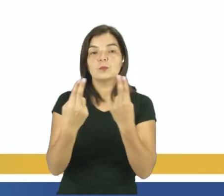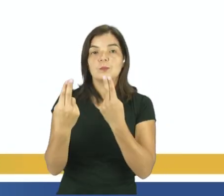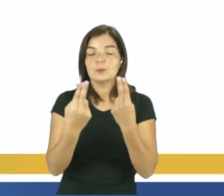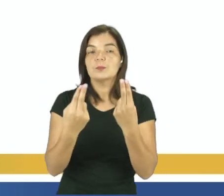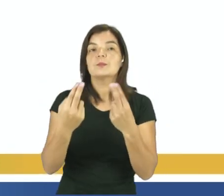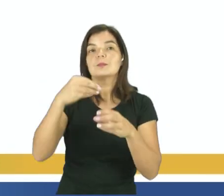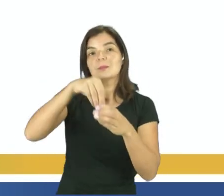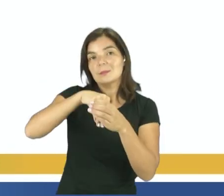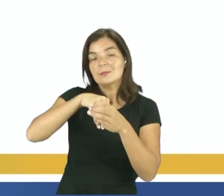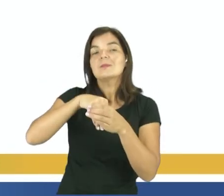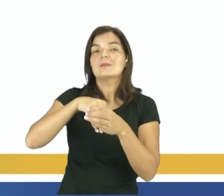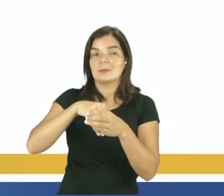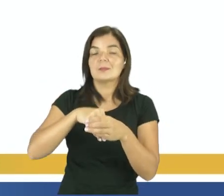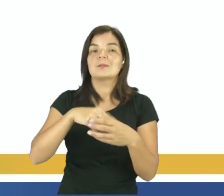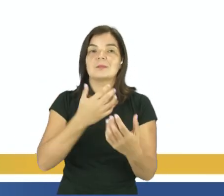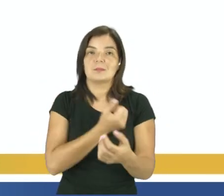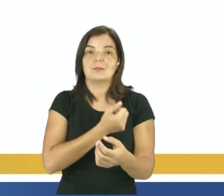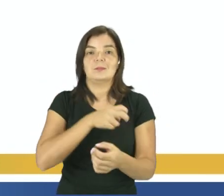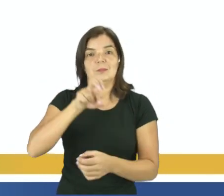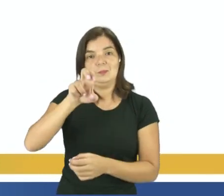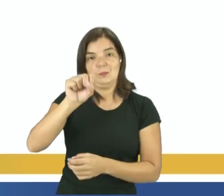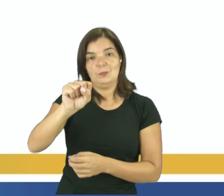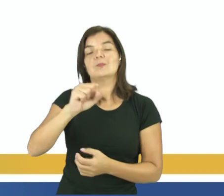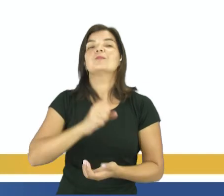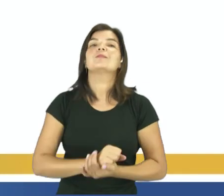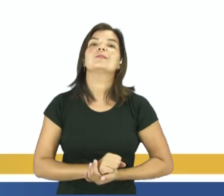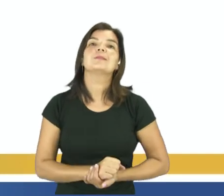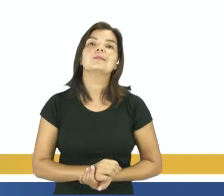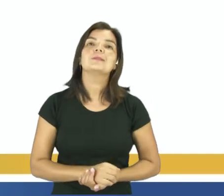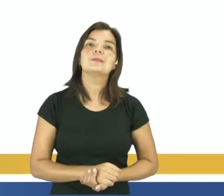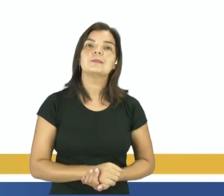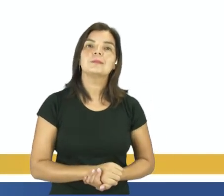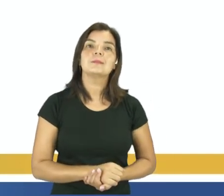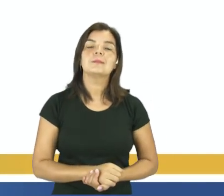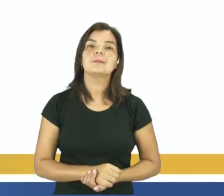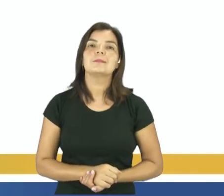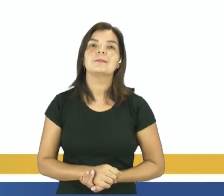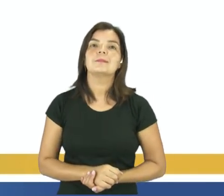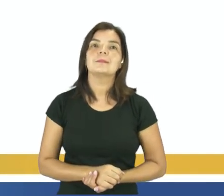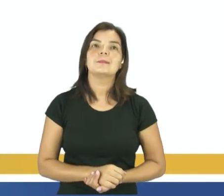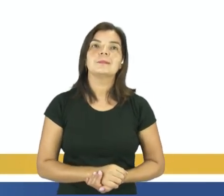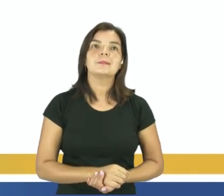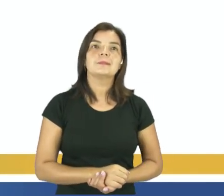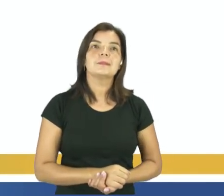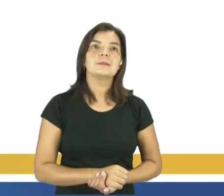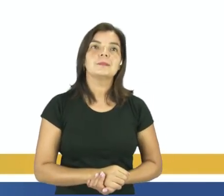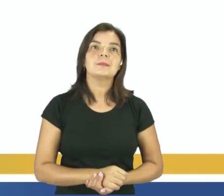alternos internos valem 58 graus.